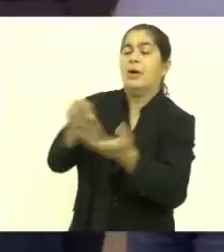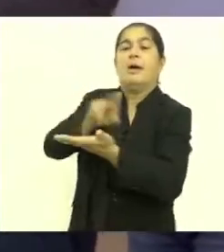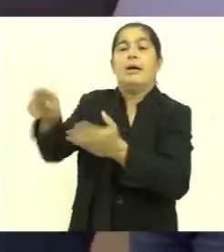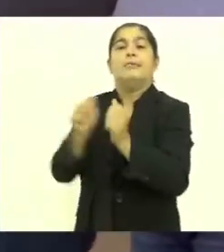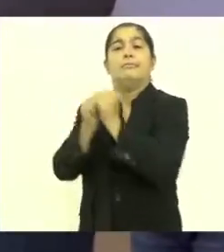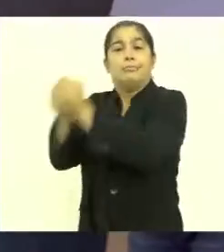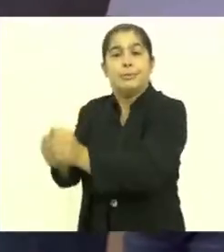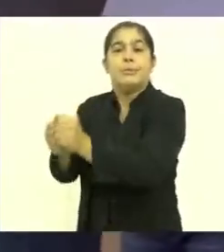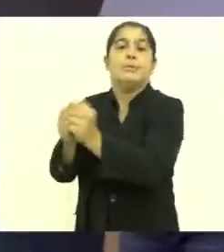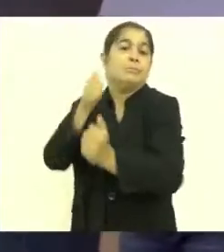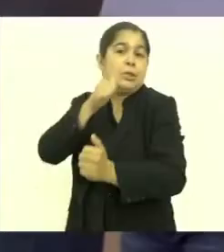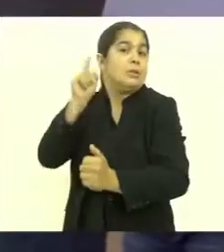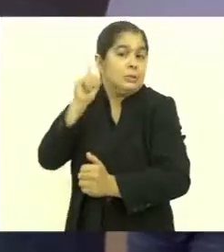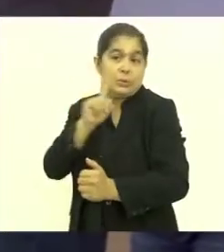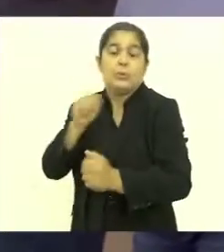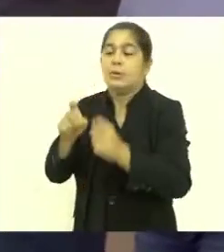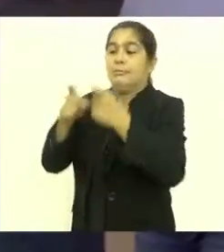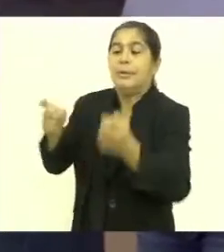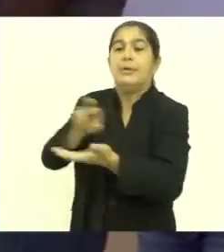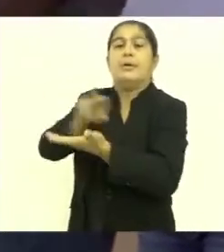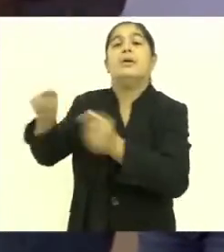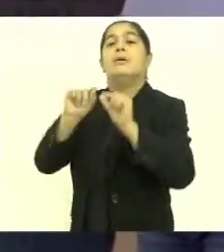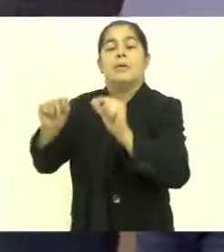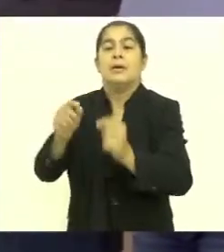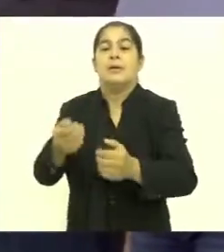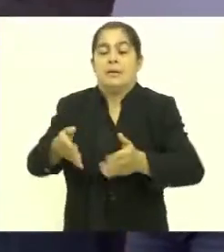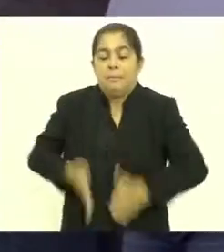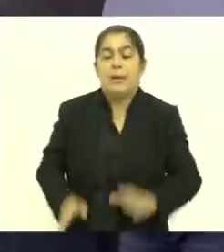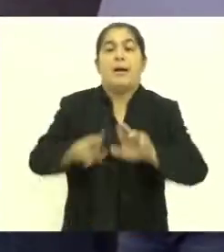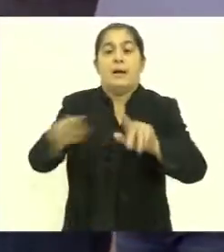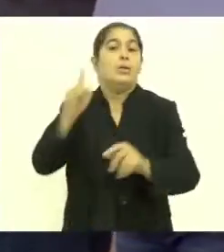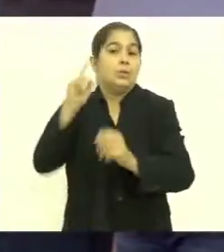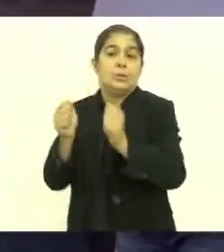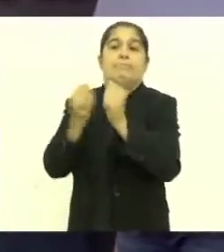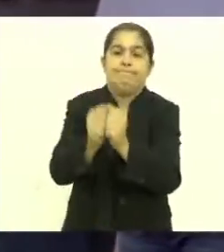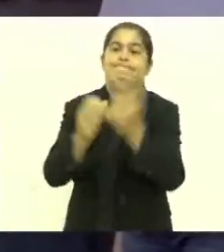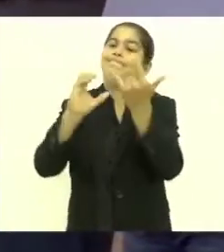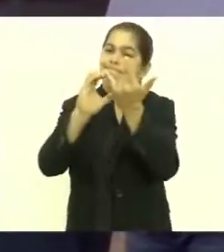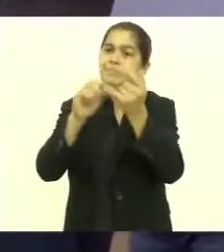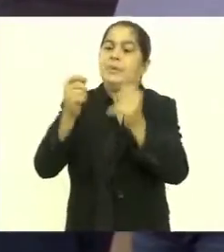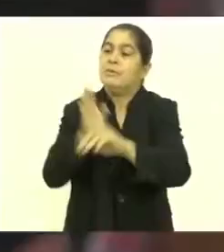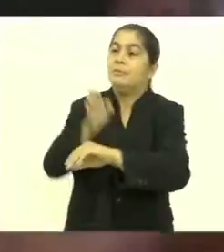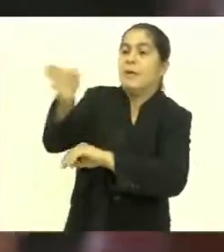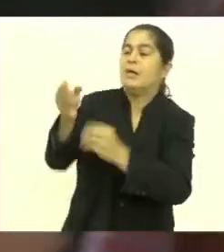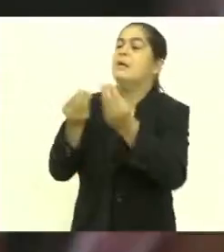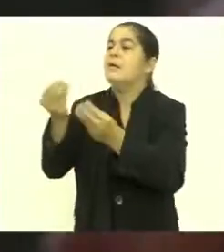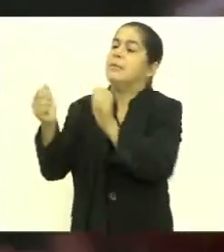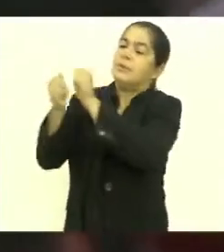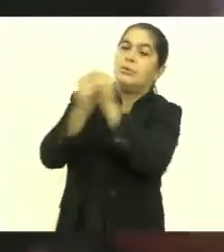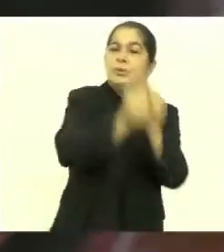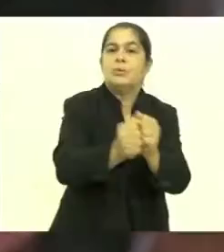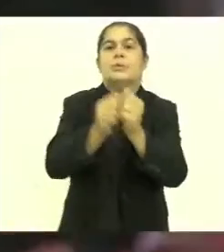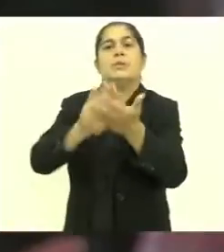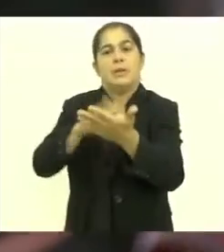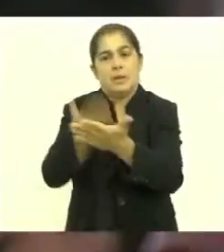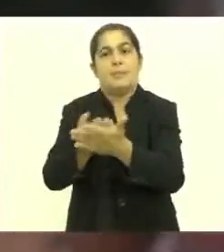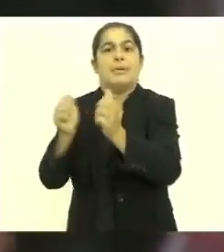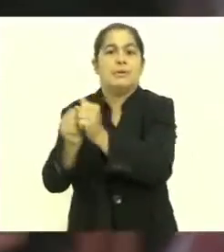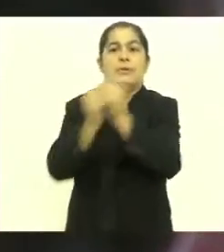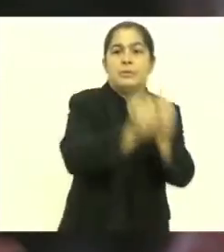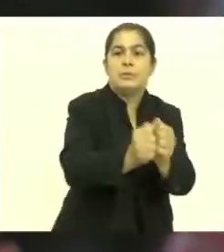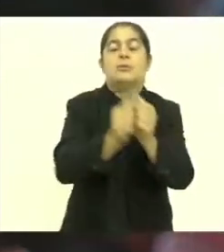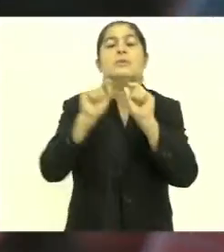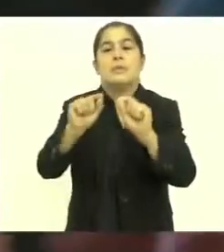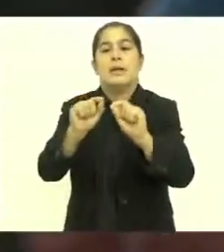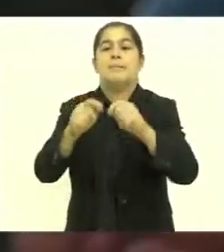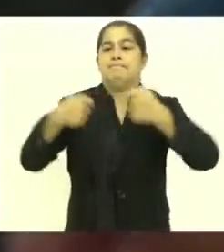consulta ginecológica, por exemplo, de uma mulher surda, uma mulher que vai ter um nenê, que ela possa acessar a central e garantir